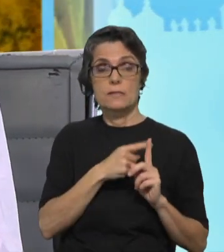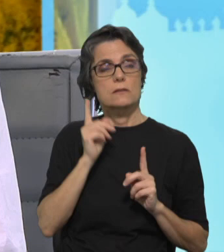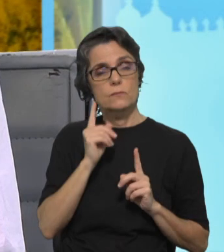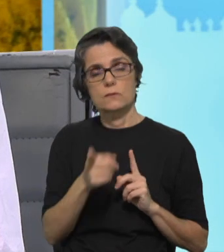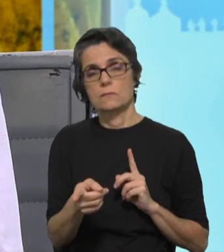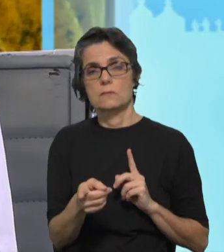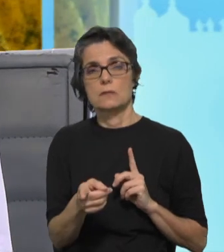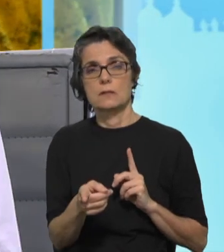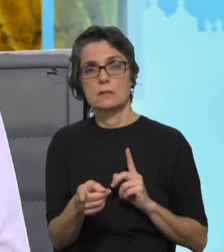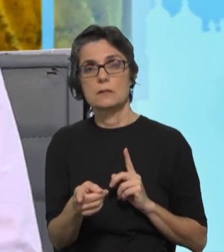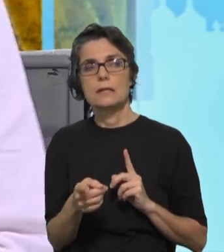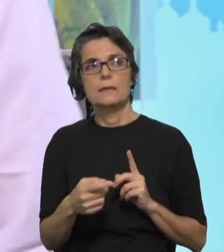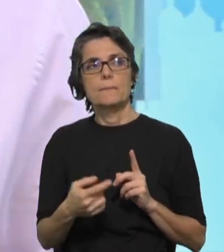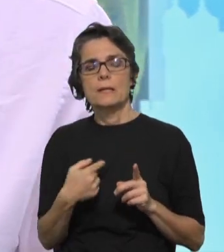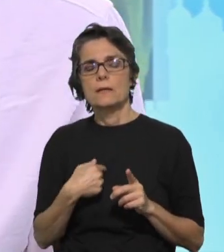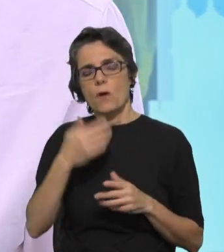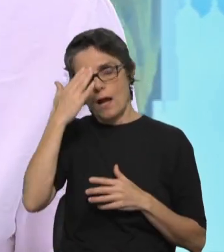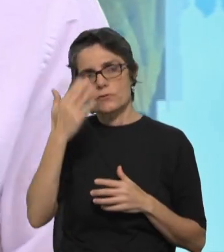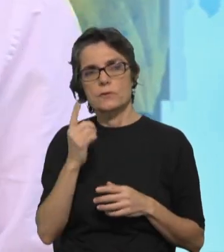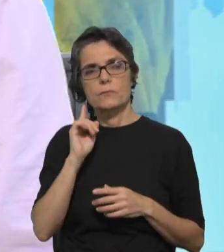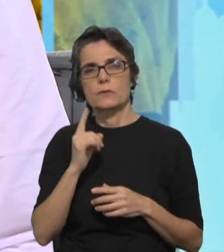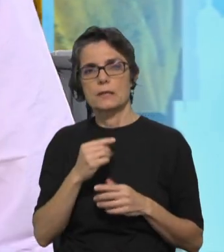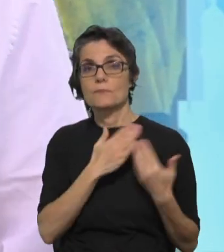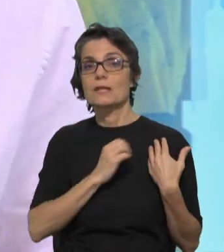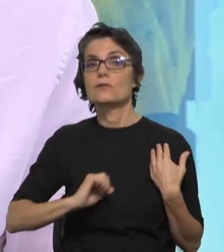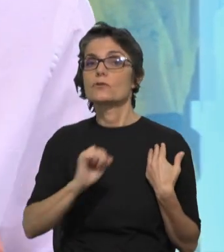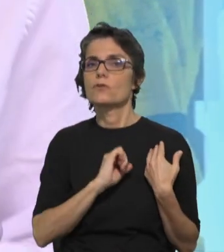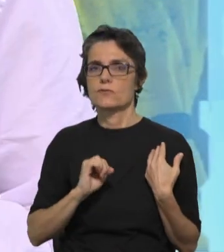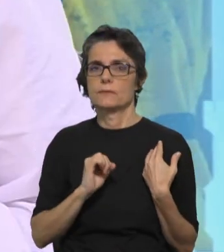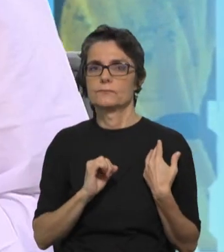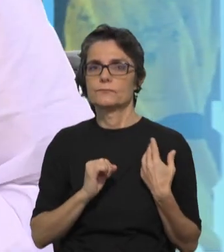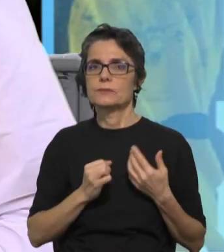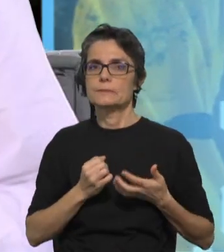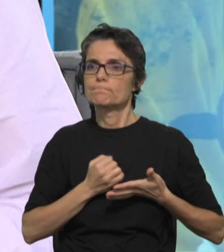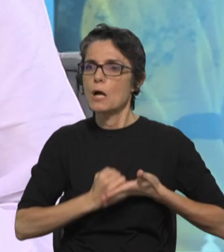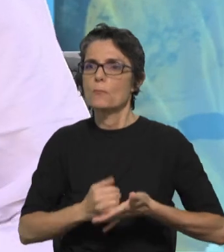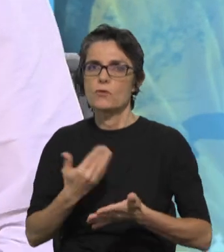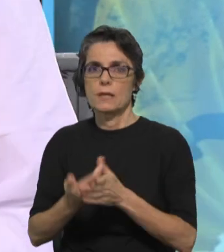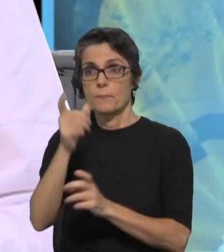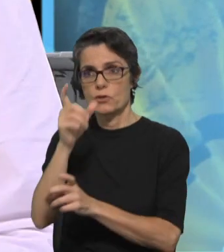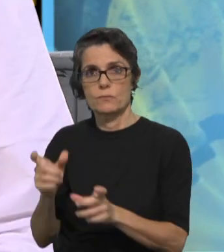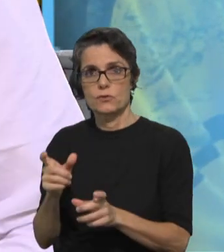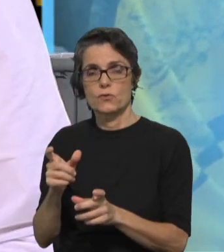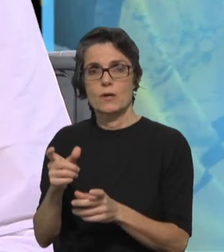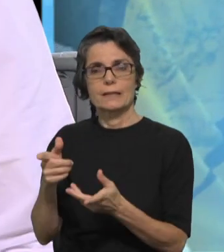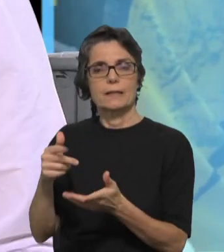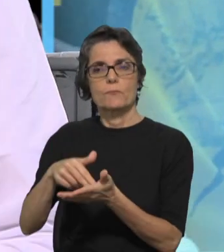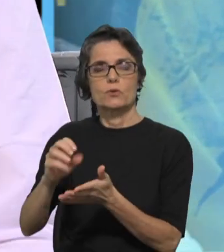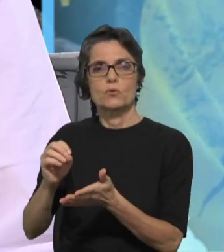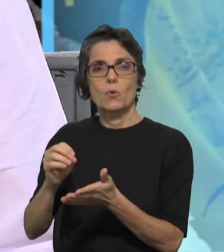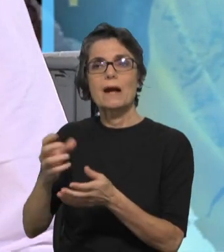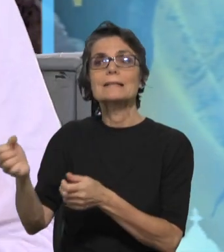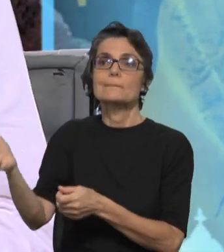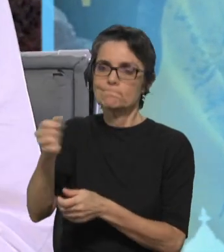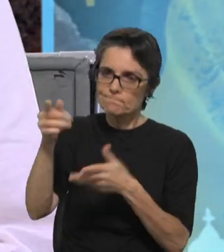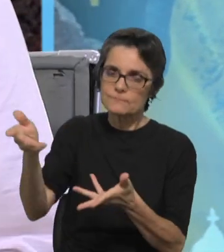responsabilidade, de se calhar até dar voz a quem não tem, de quem não tem voz, promover que essas pessoas consigam ter voz e que se consigam sentar à